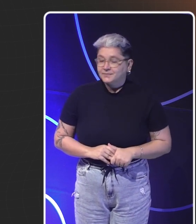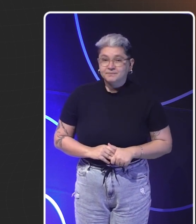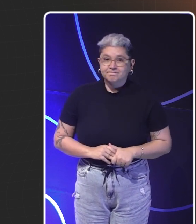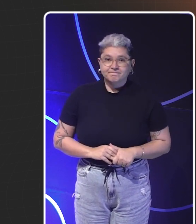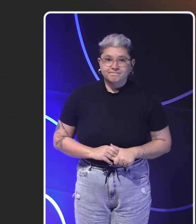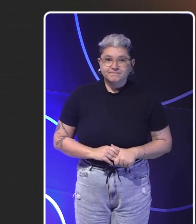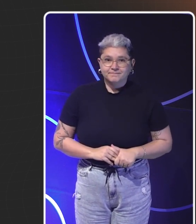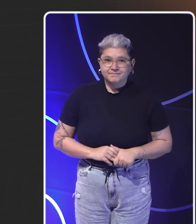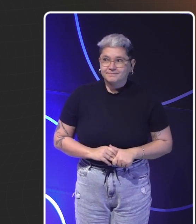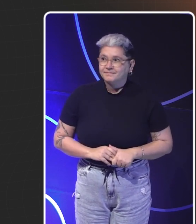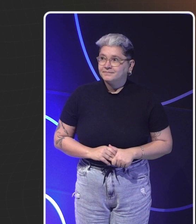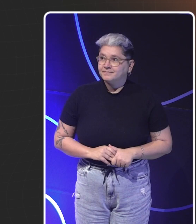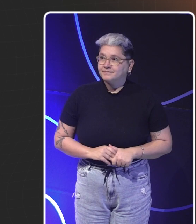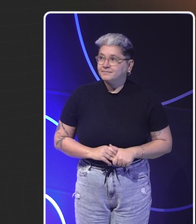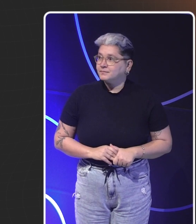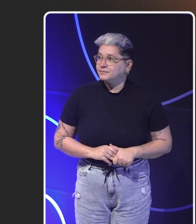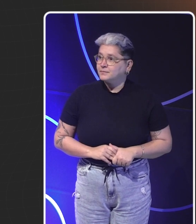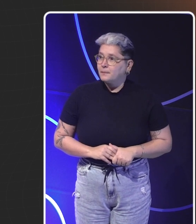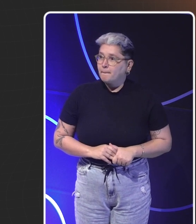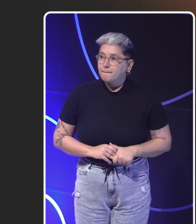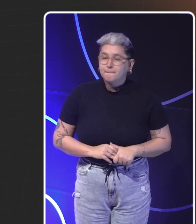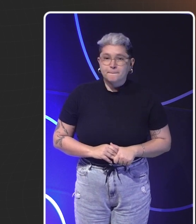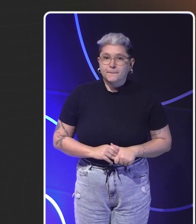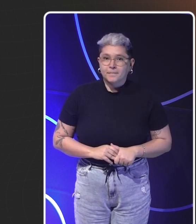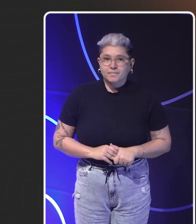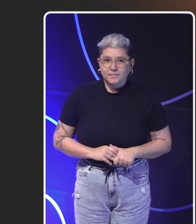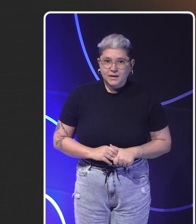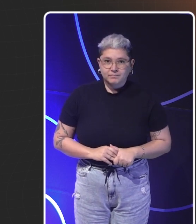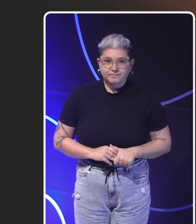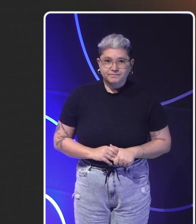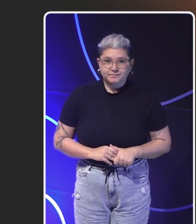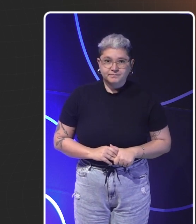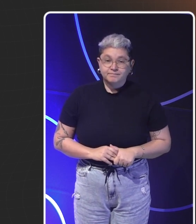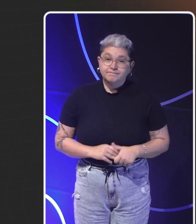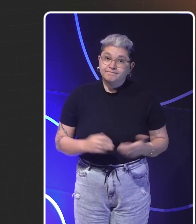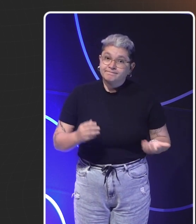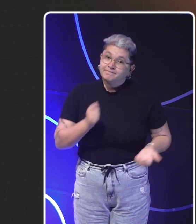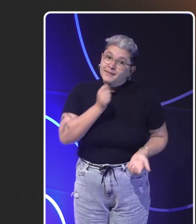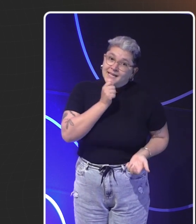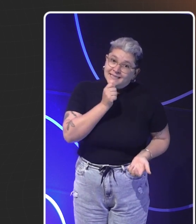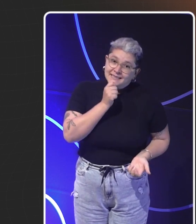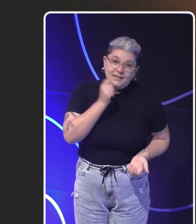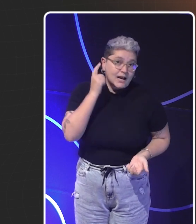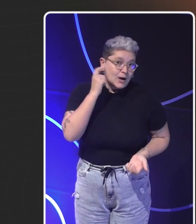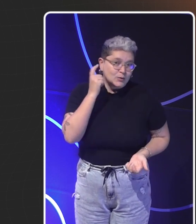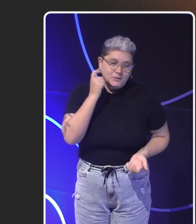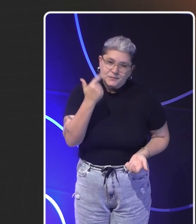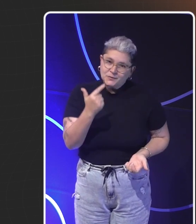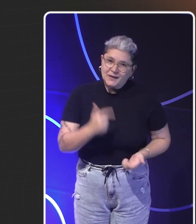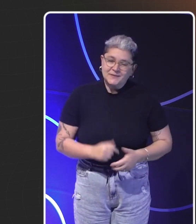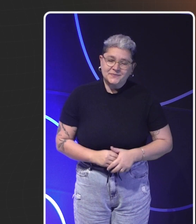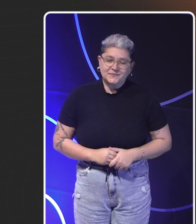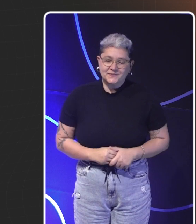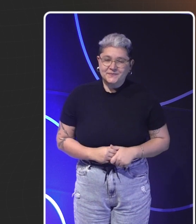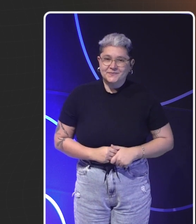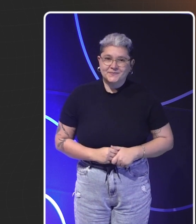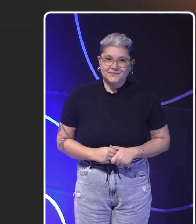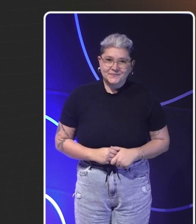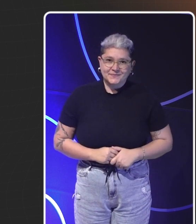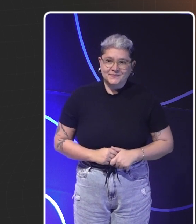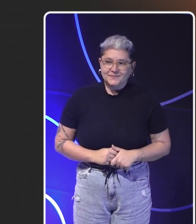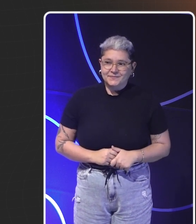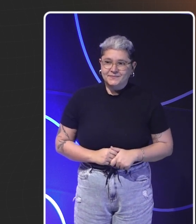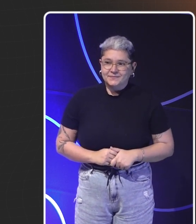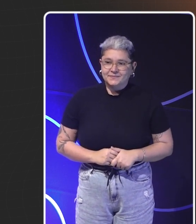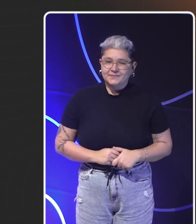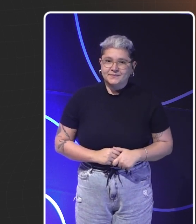A gente trouxe aqui uma conversa que é o crescimento dos influenciadores com deficiência nas redes sociais. Acho que é um painel super necessário e uma